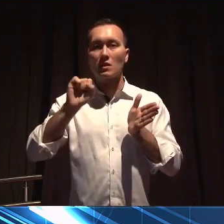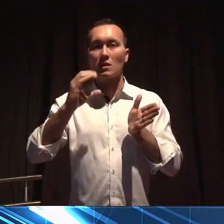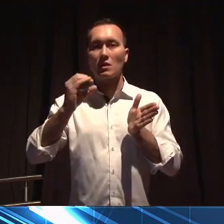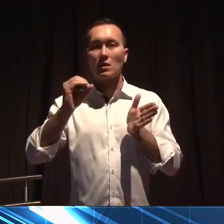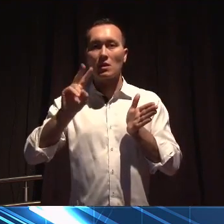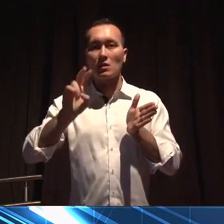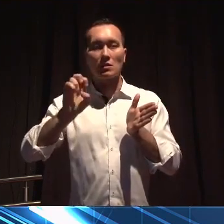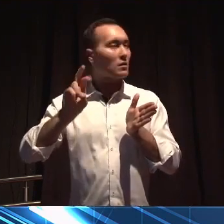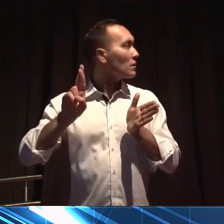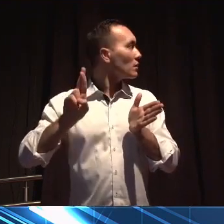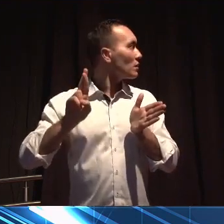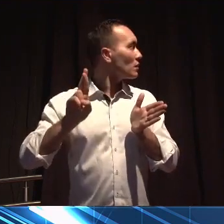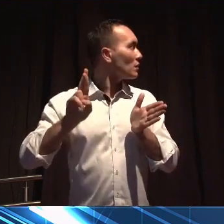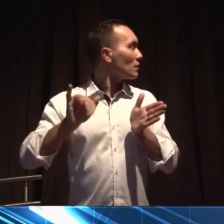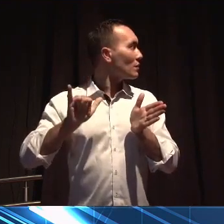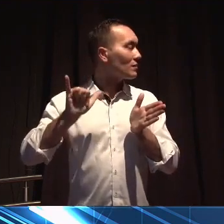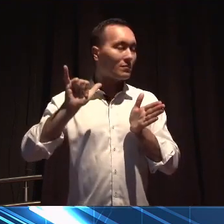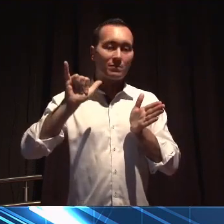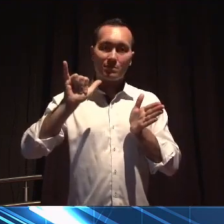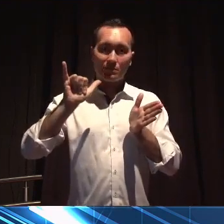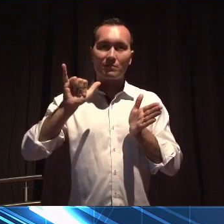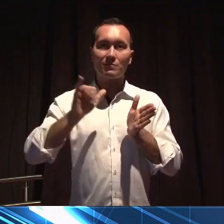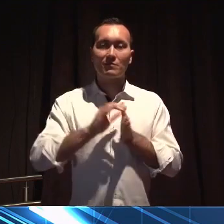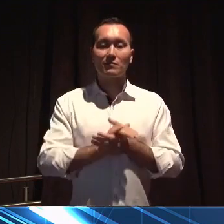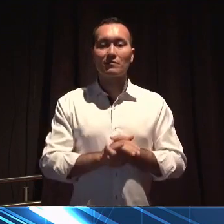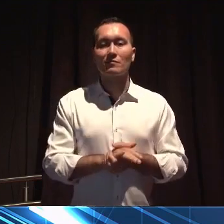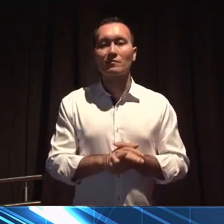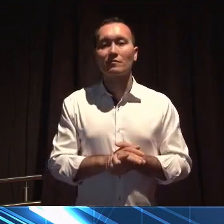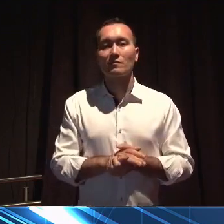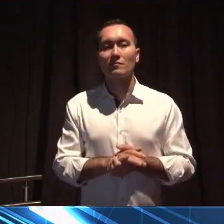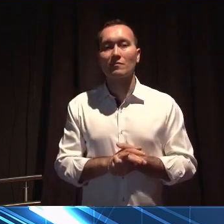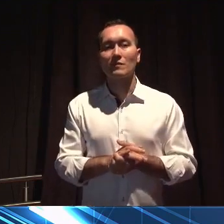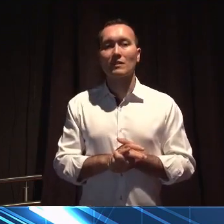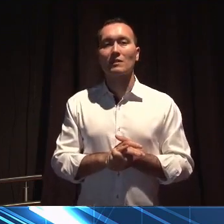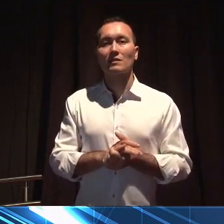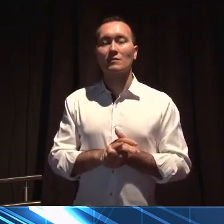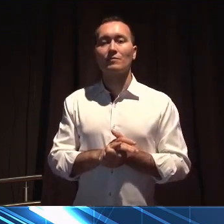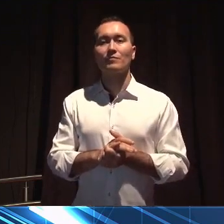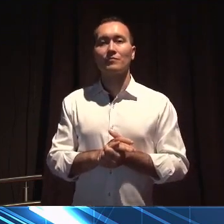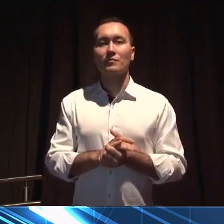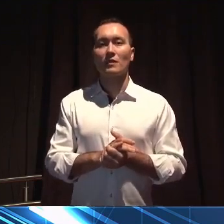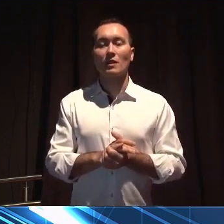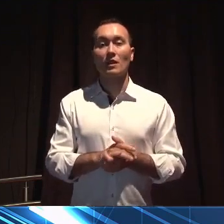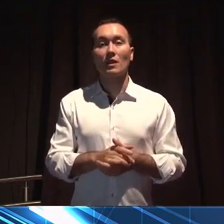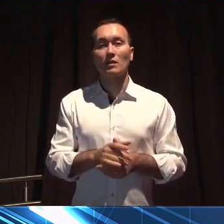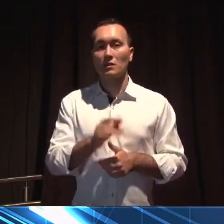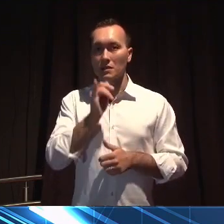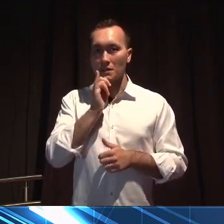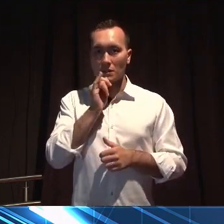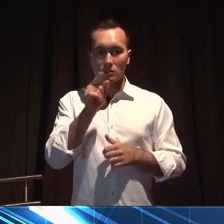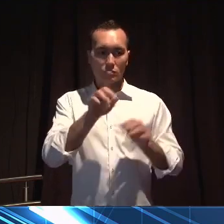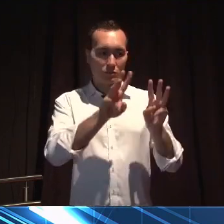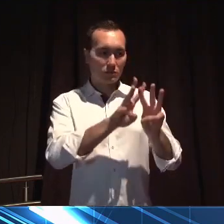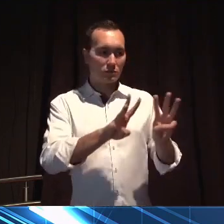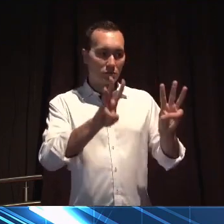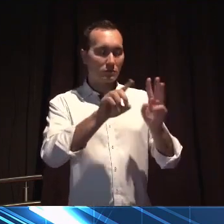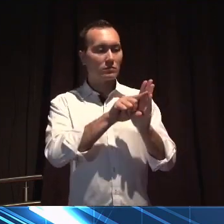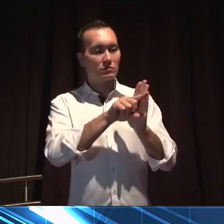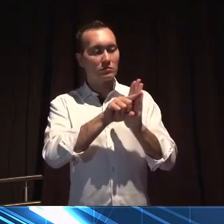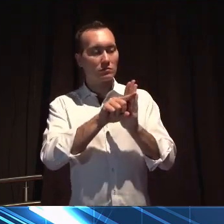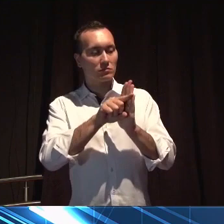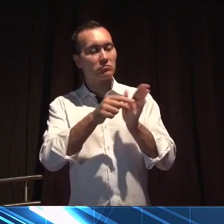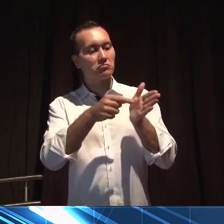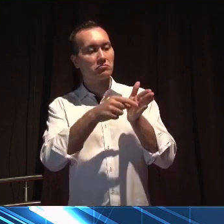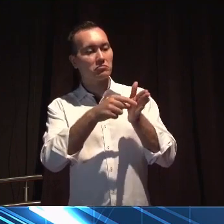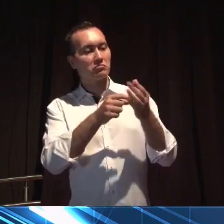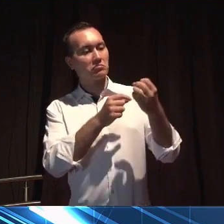deu, mas basicamente se tu está no Gira, por exemplo, e tu entra na página para ver se tem apps ali para